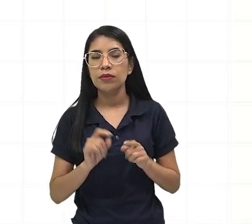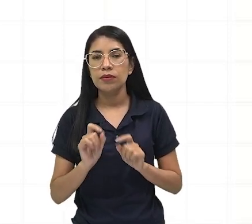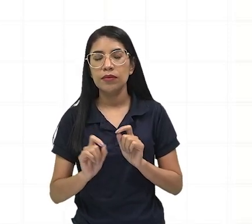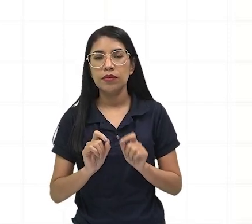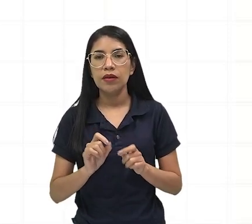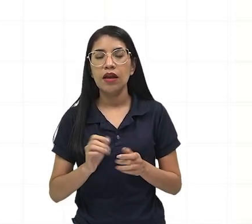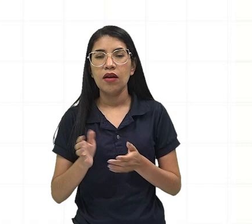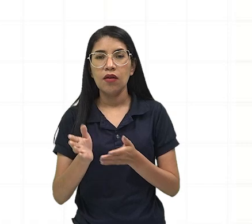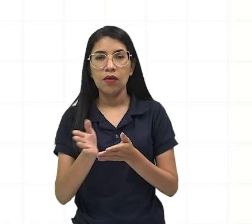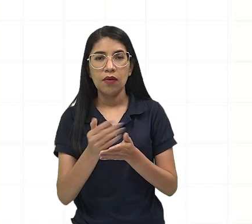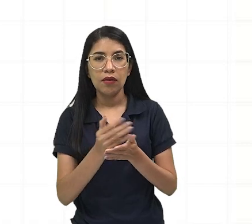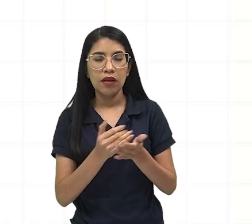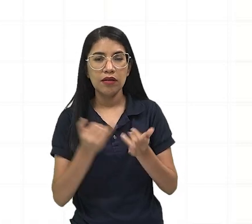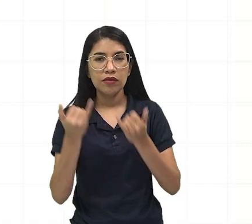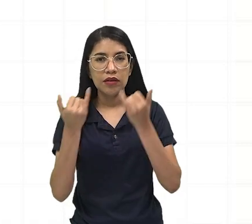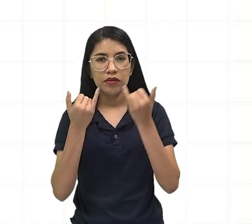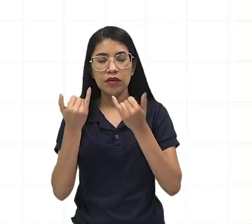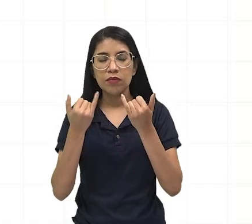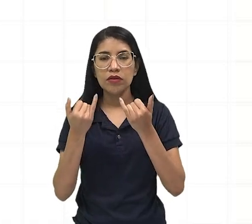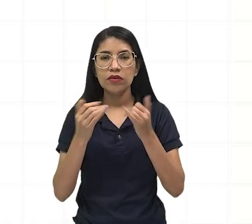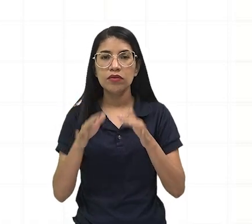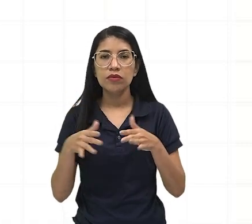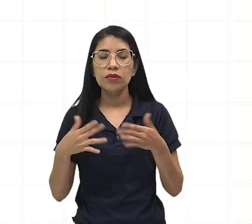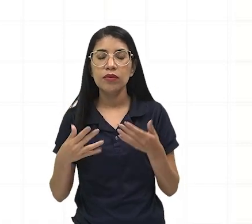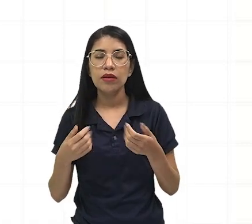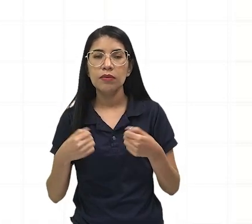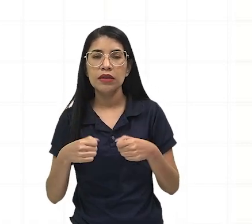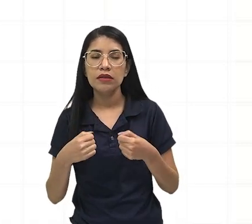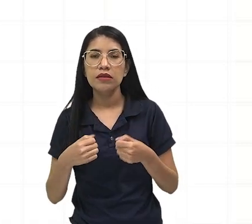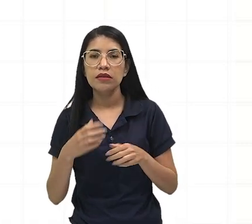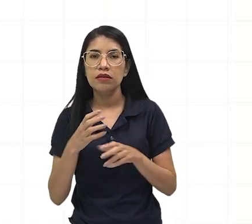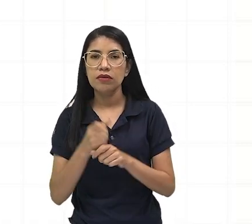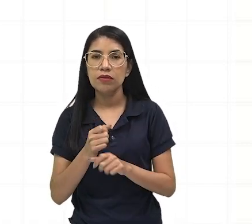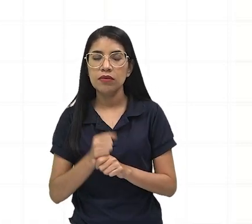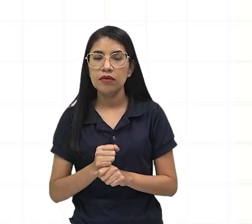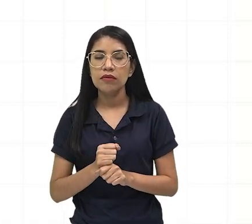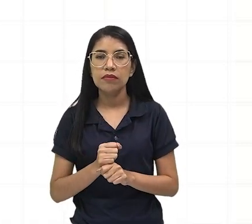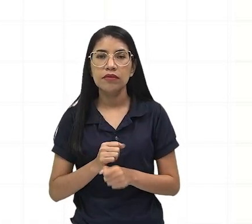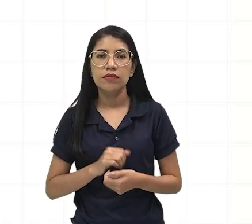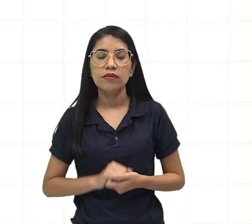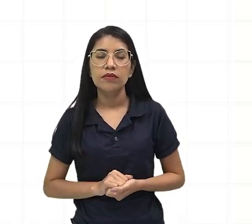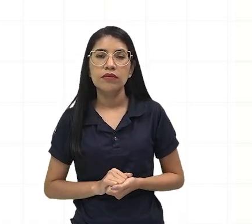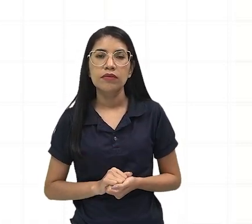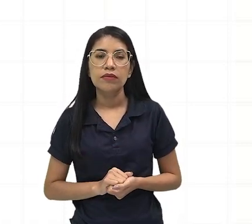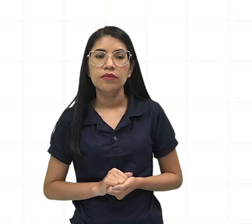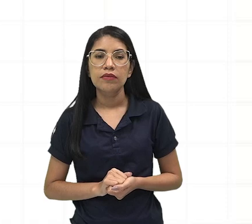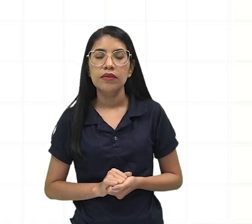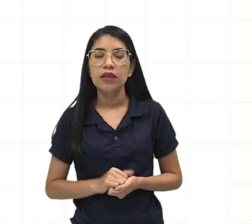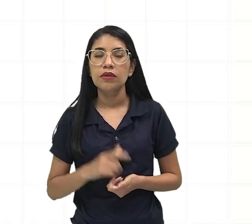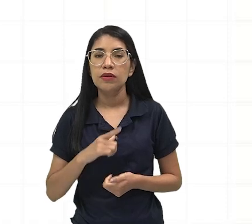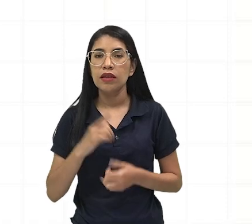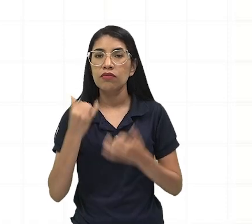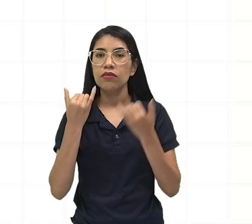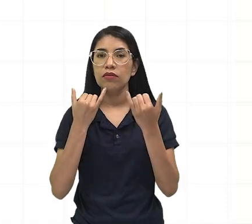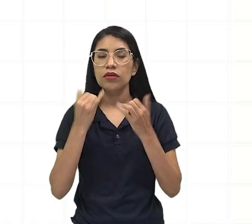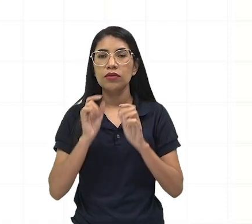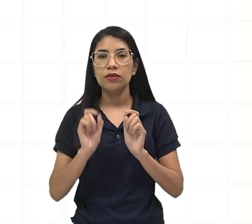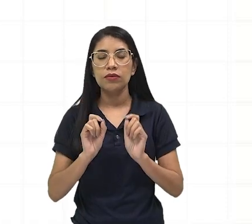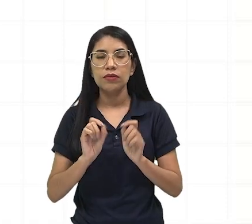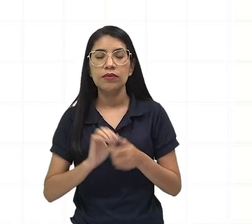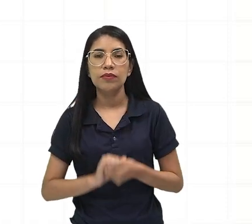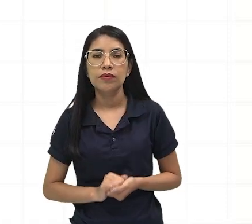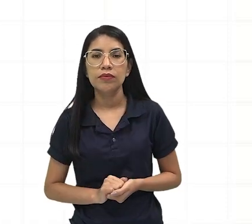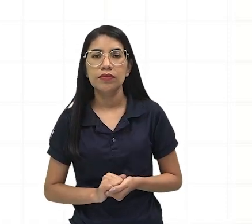fazendo? Coletando, né, que nós devemos fazer. Coletar os dados que foi dado, né? O que nós temos?